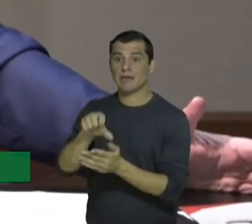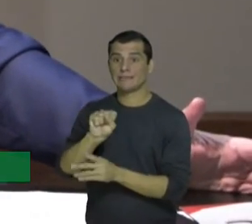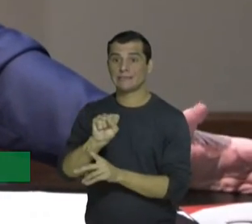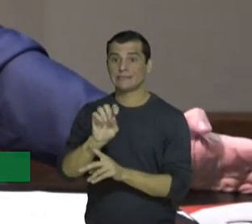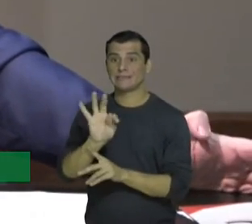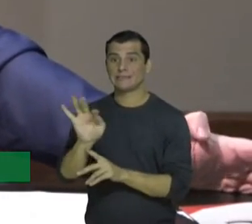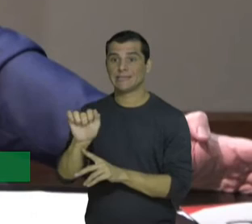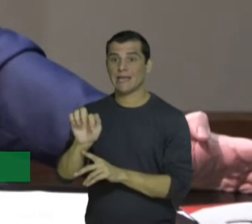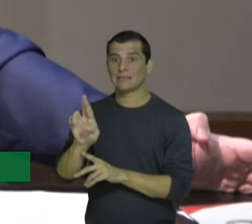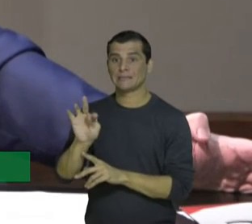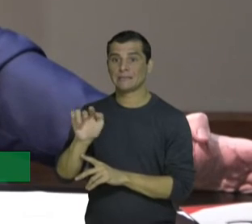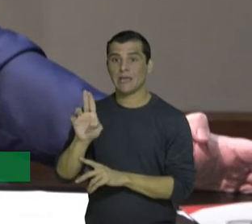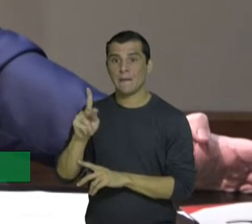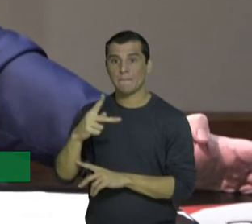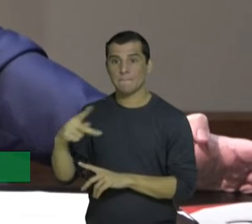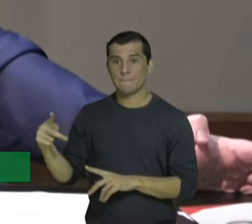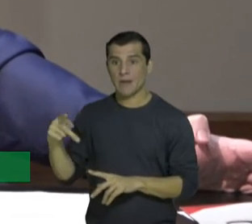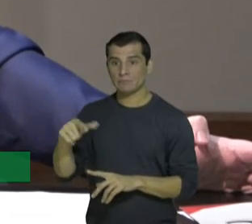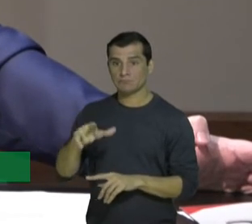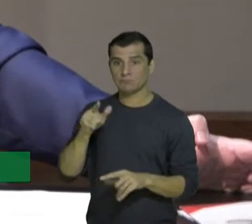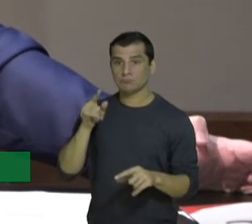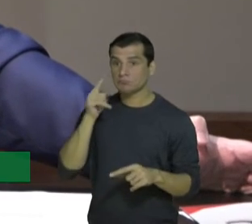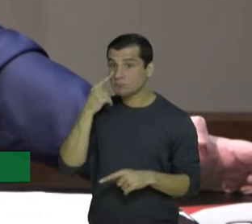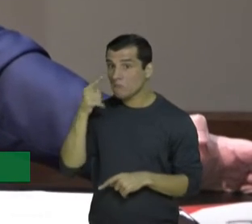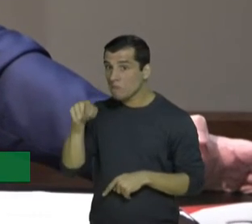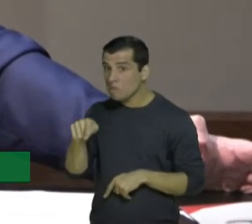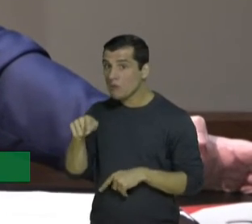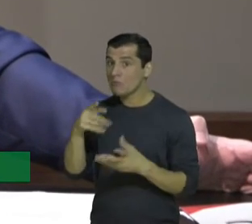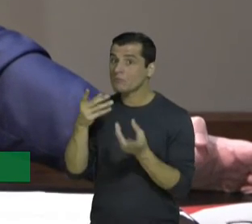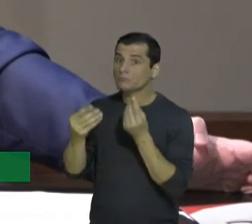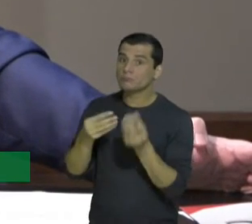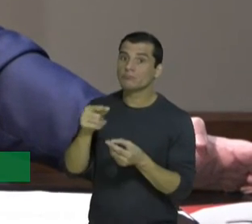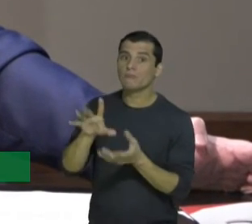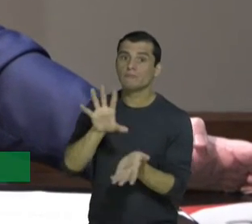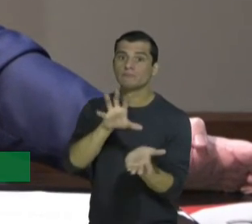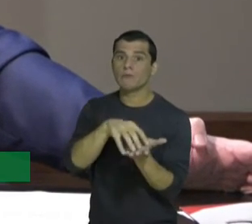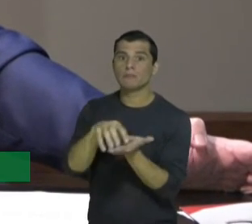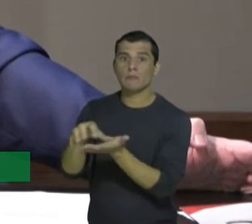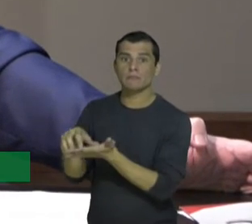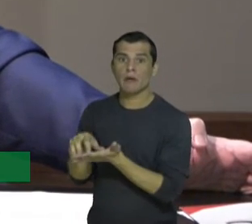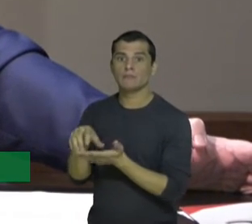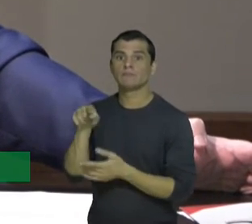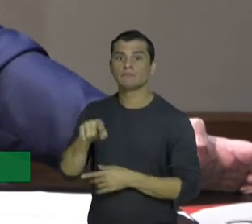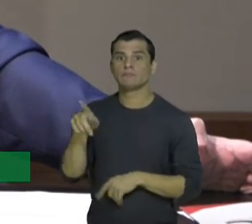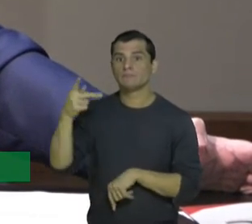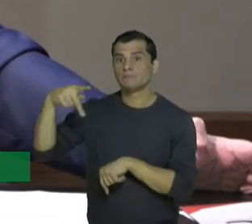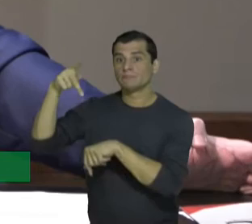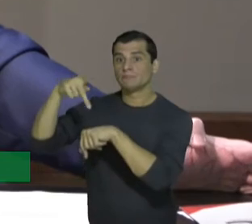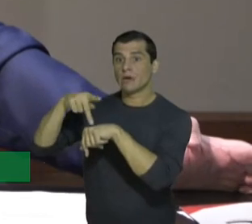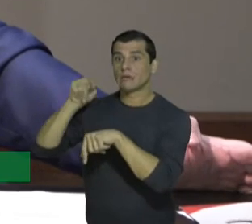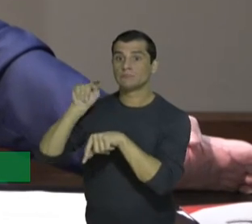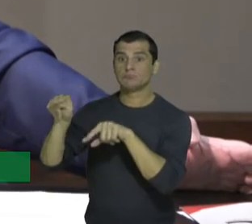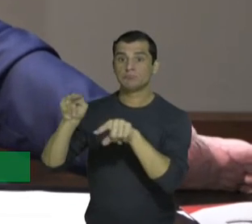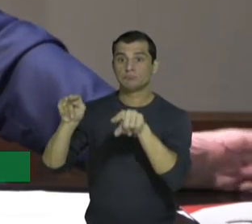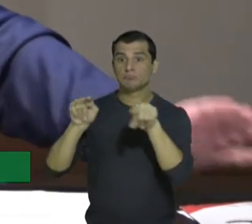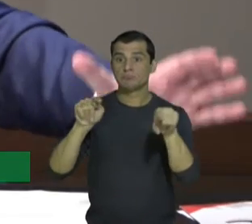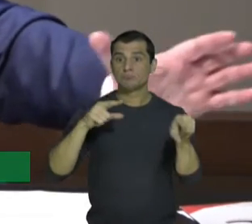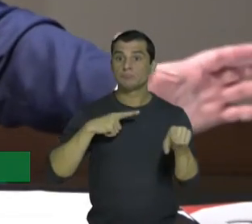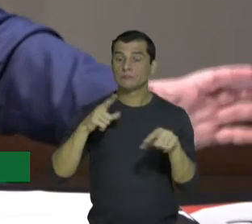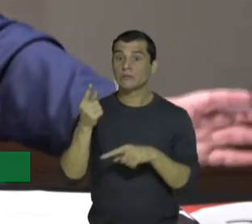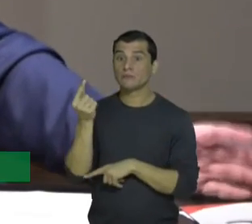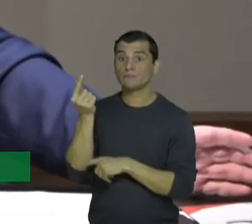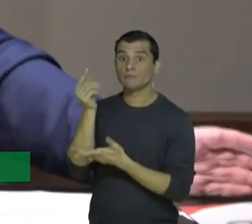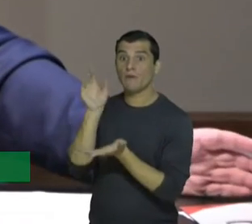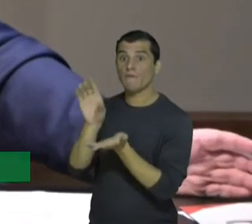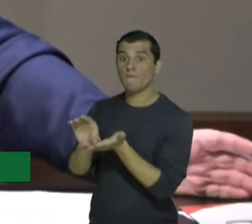caçadas no mundo inteiro né com força né Você tem todos os países hoje de alguma forma Investindo na Caça